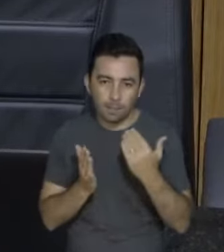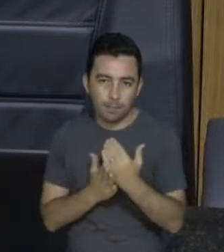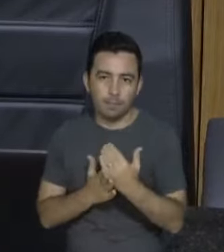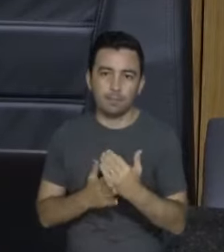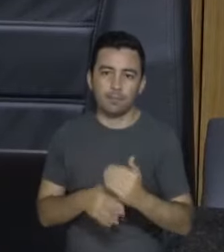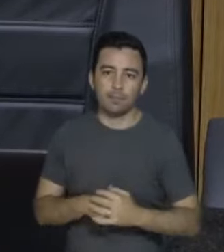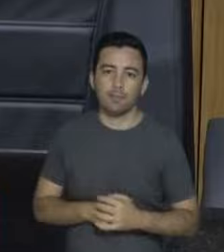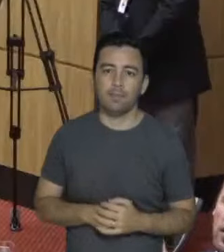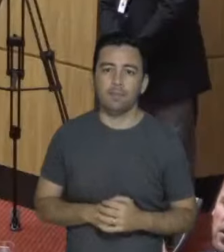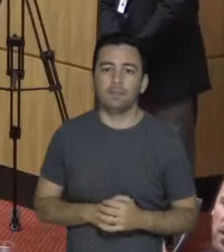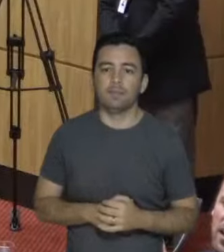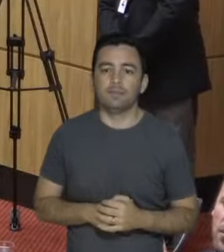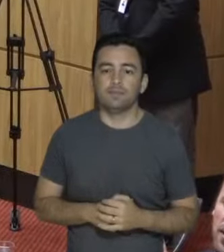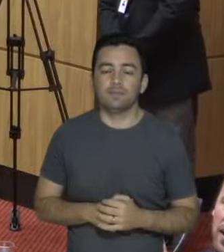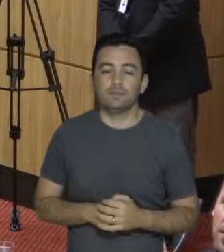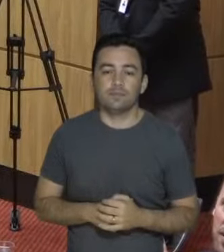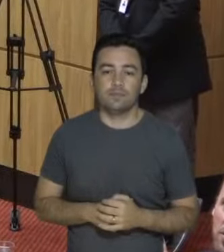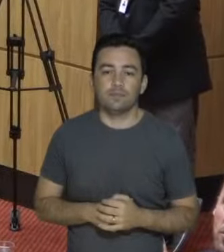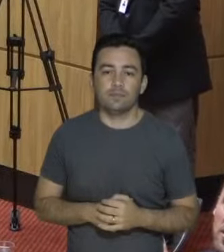obrigado